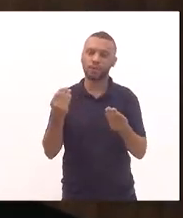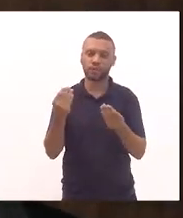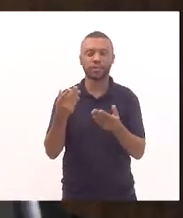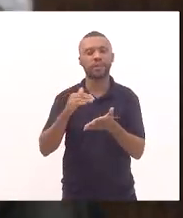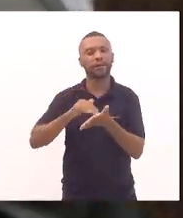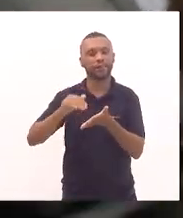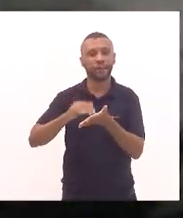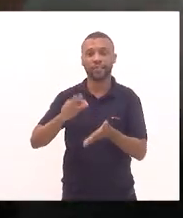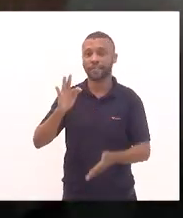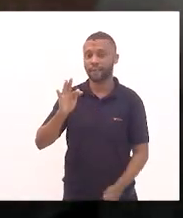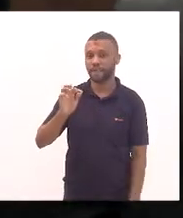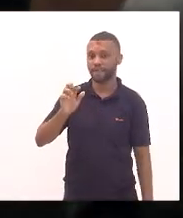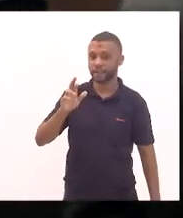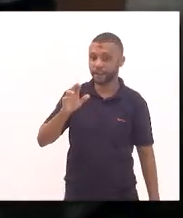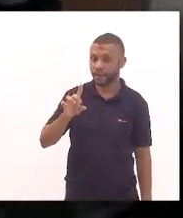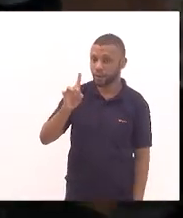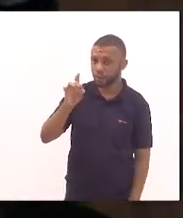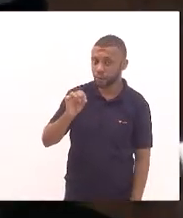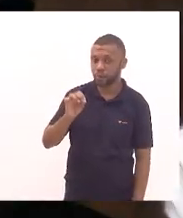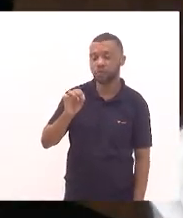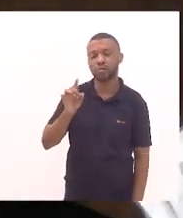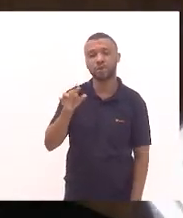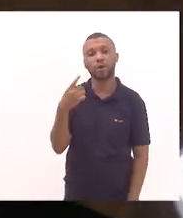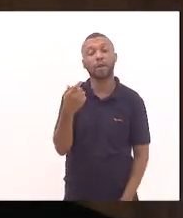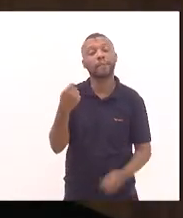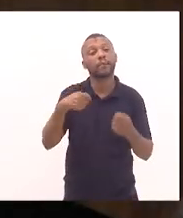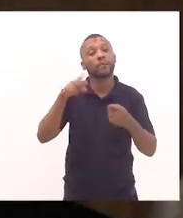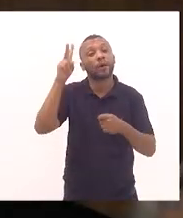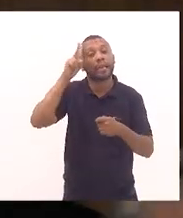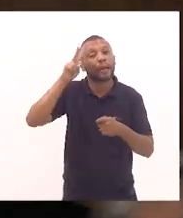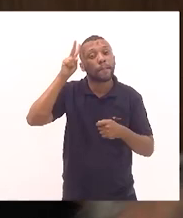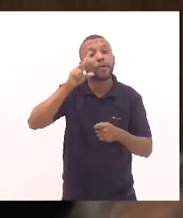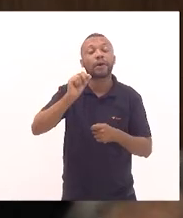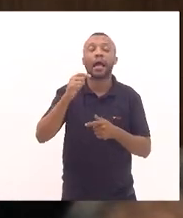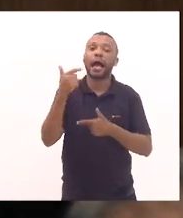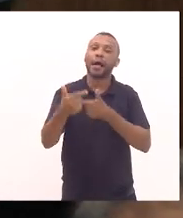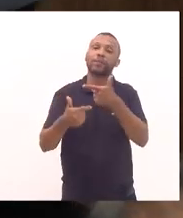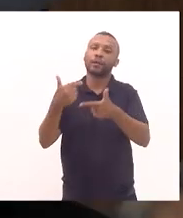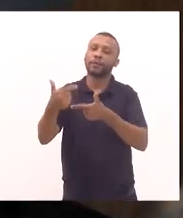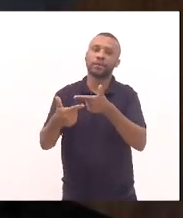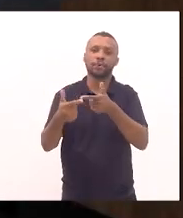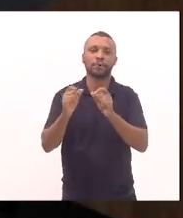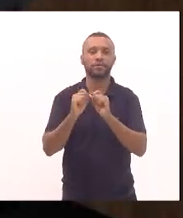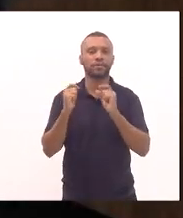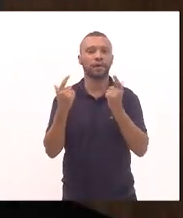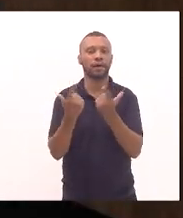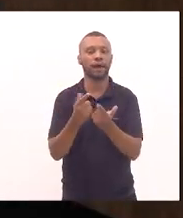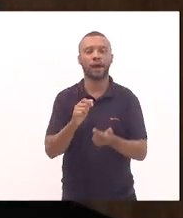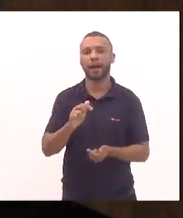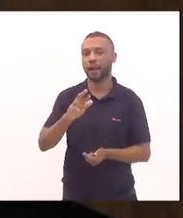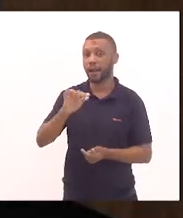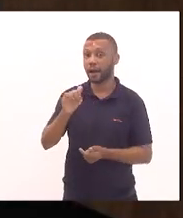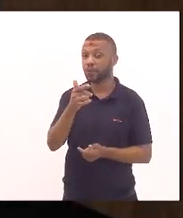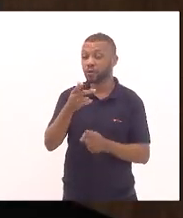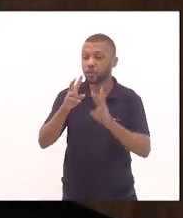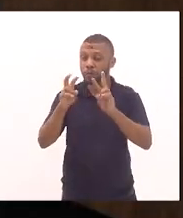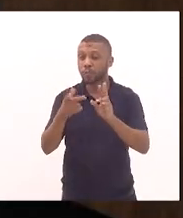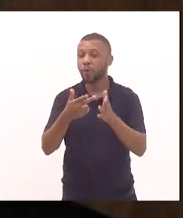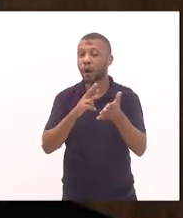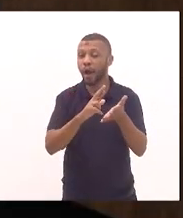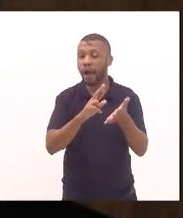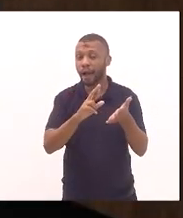Fernando Albuquerque. Acho que precisamos rememorar aqui a atuação dessa casa na questão do regime de